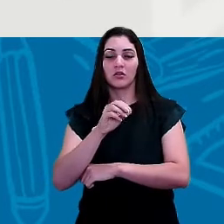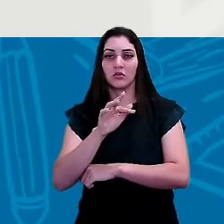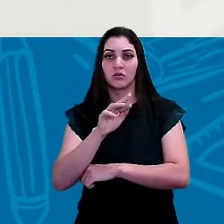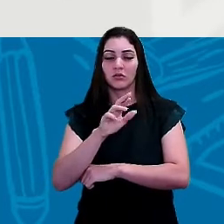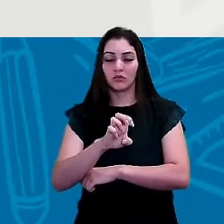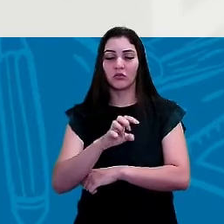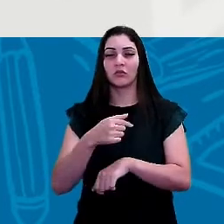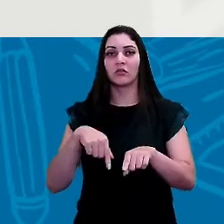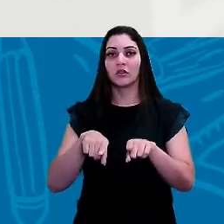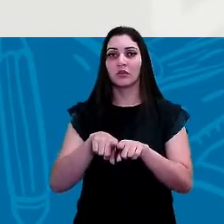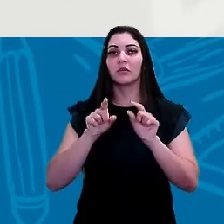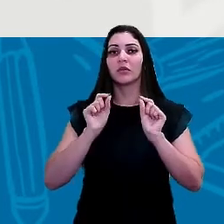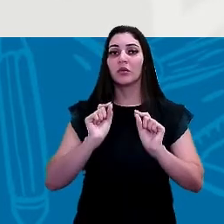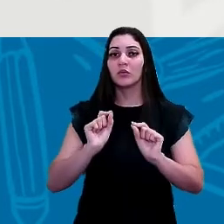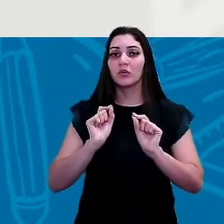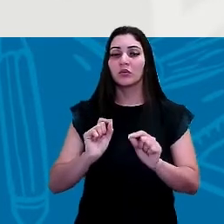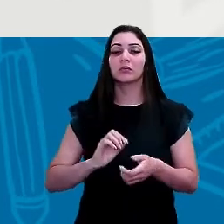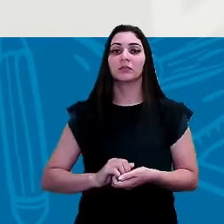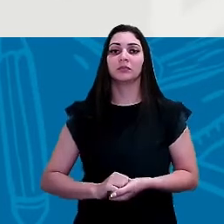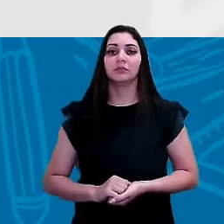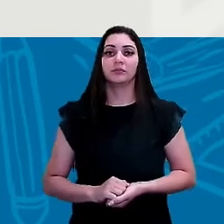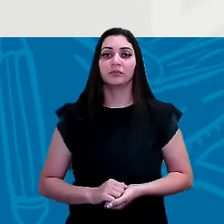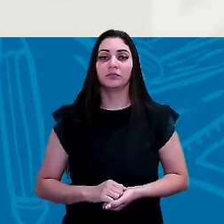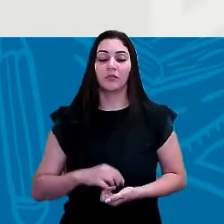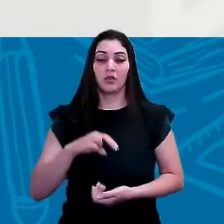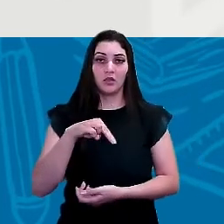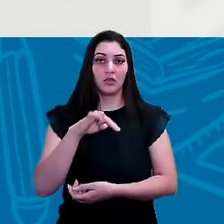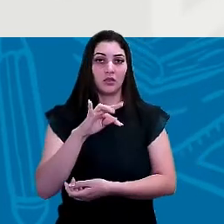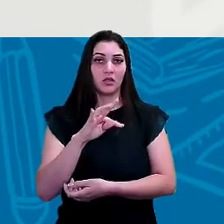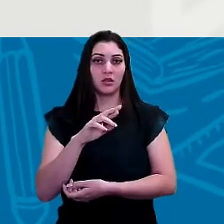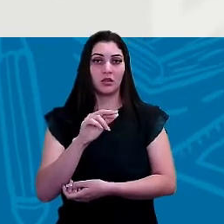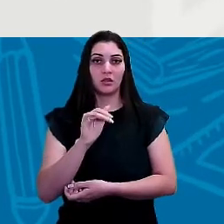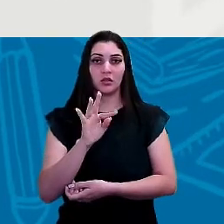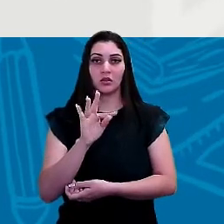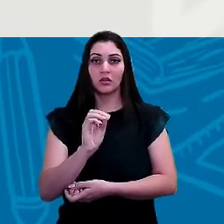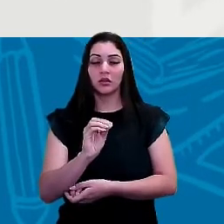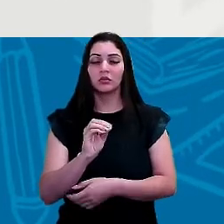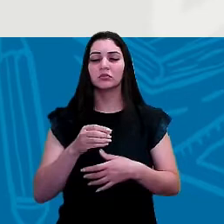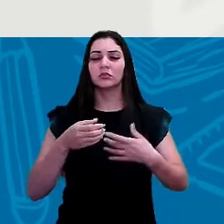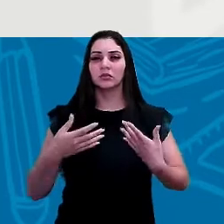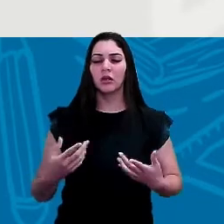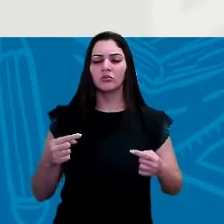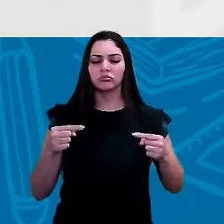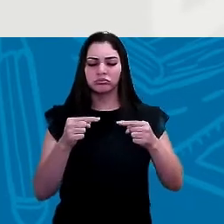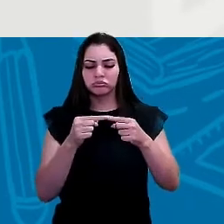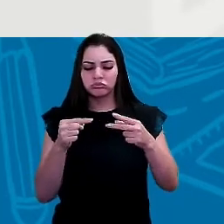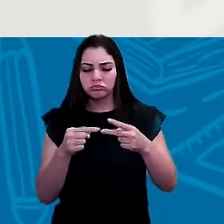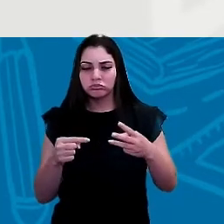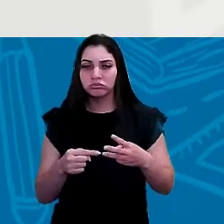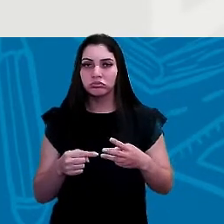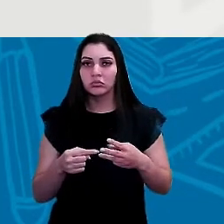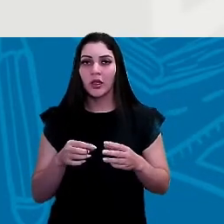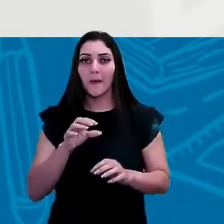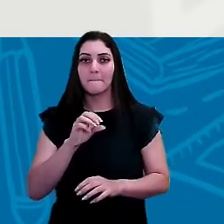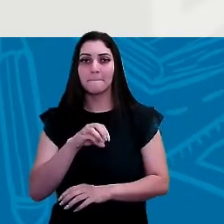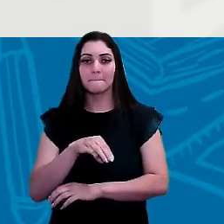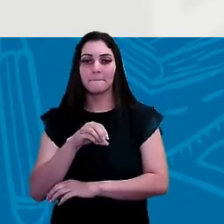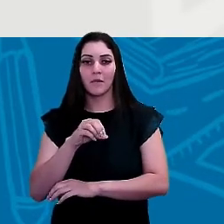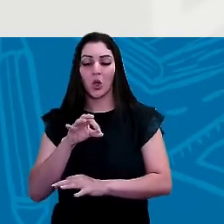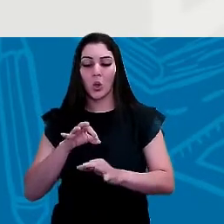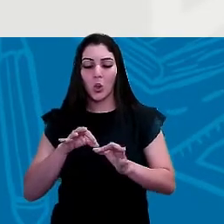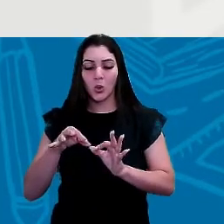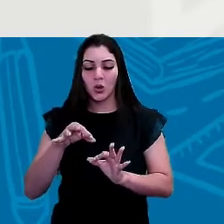como também o de nitrato, e aí eles se combinam com as moléculas que estão presentes